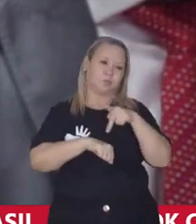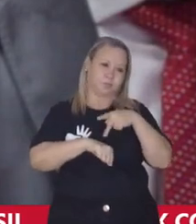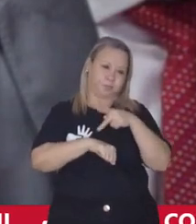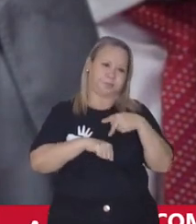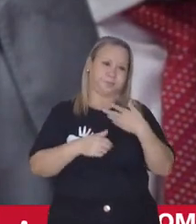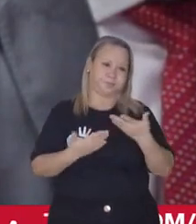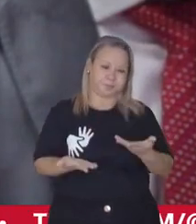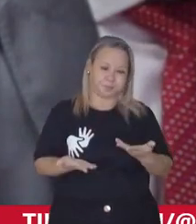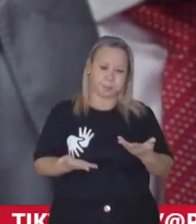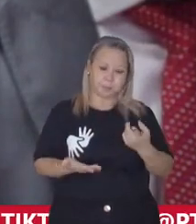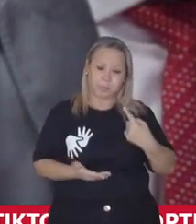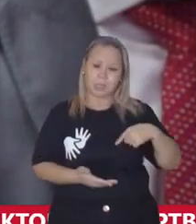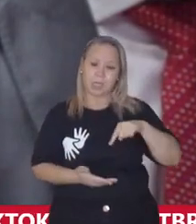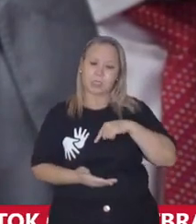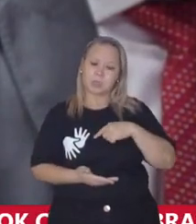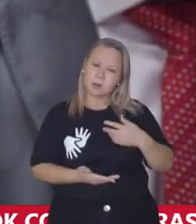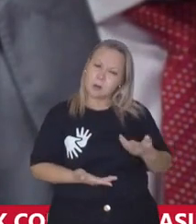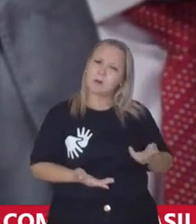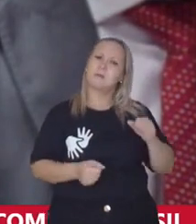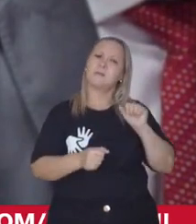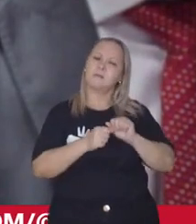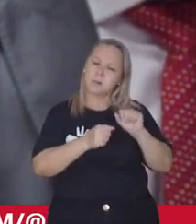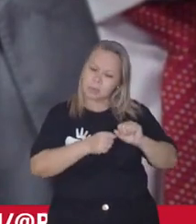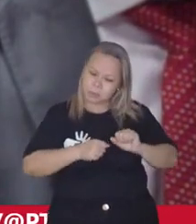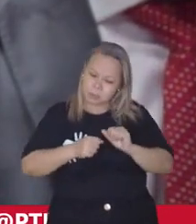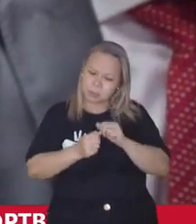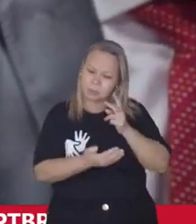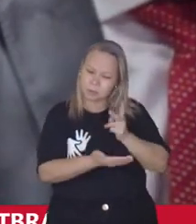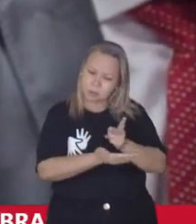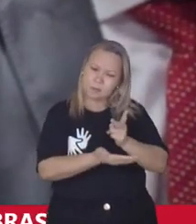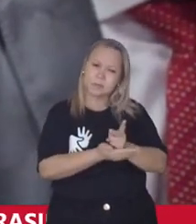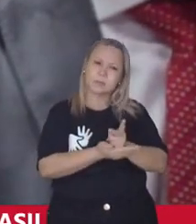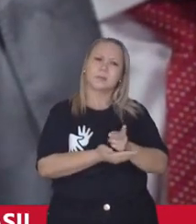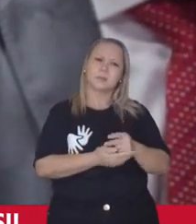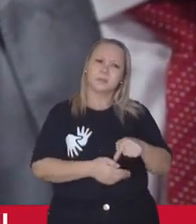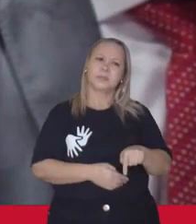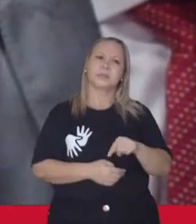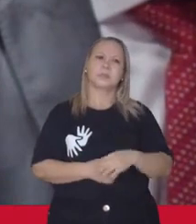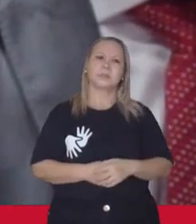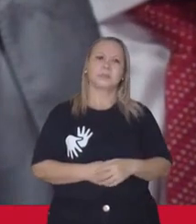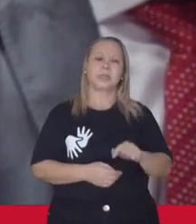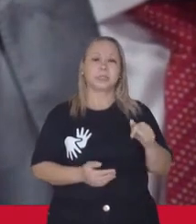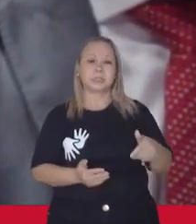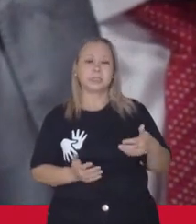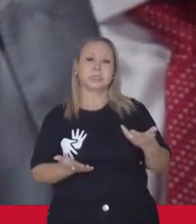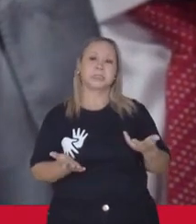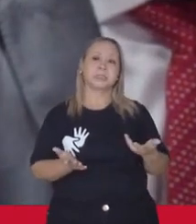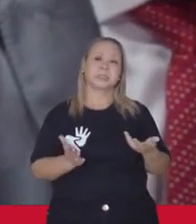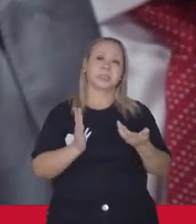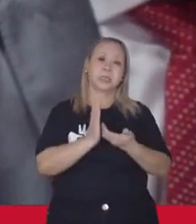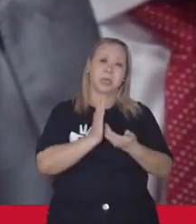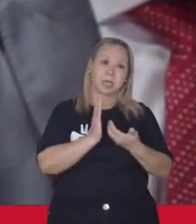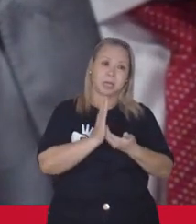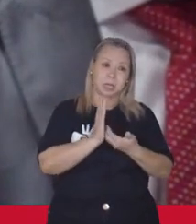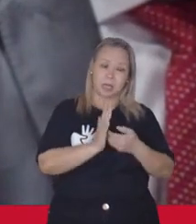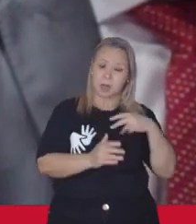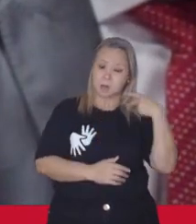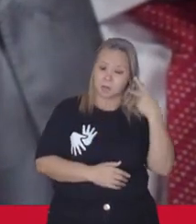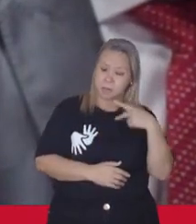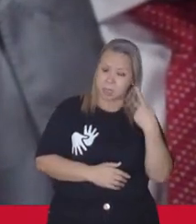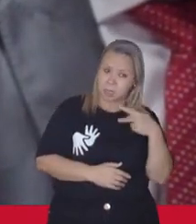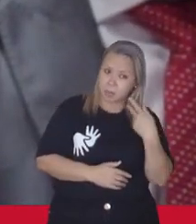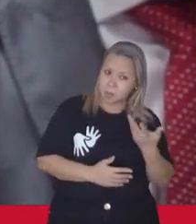E nós vemos fazendo isso, quer seja na Câmara de Vereadores, onde nós fomos